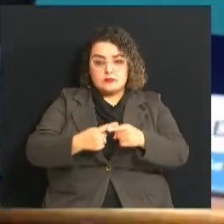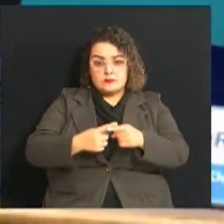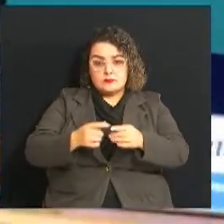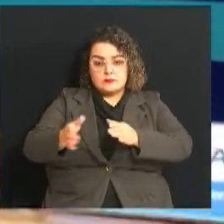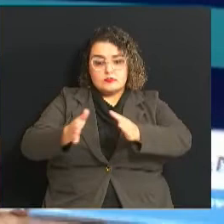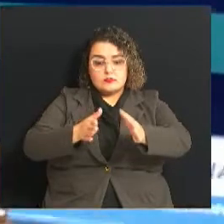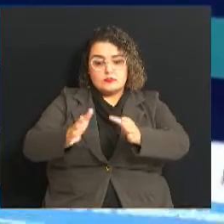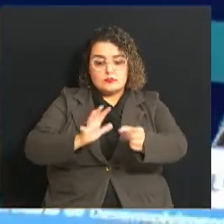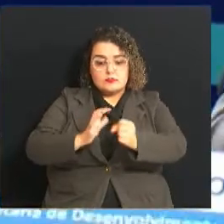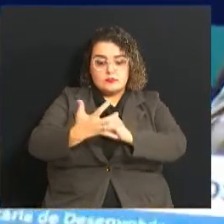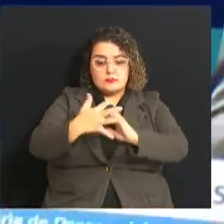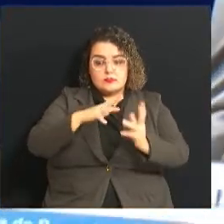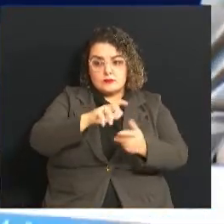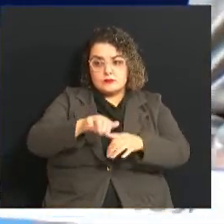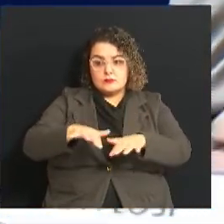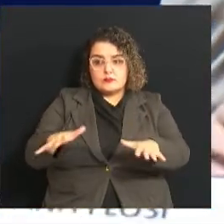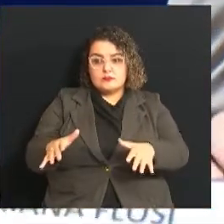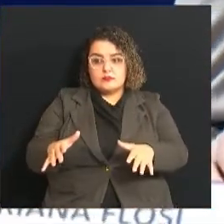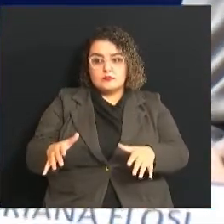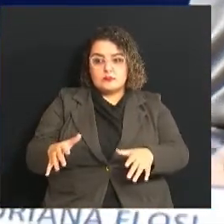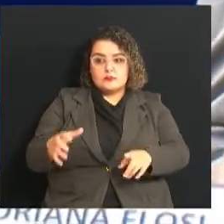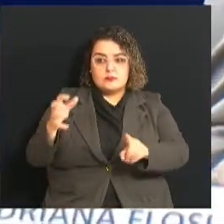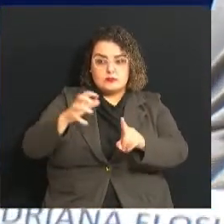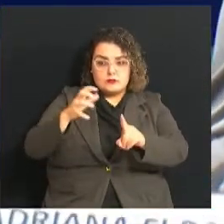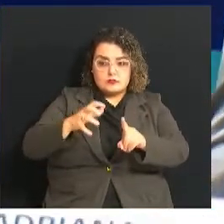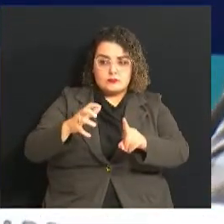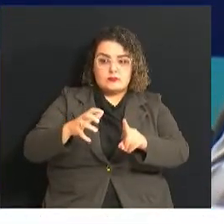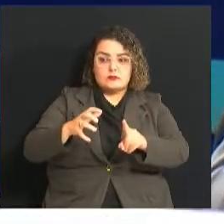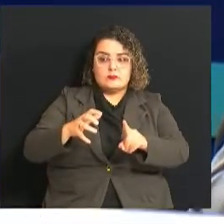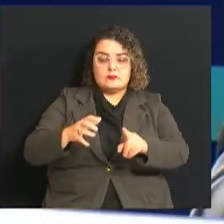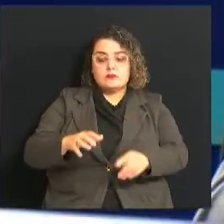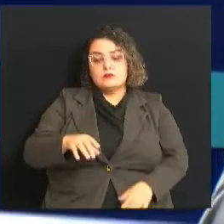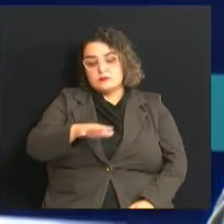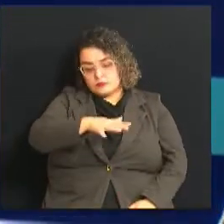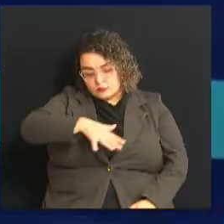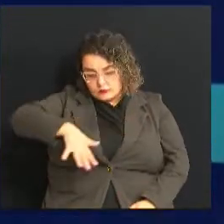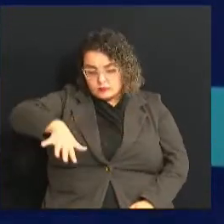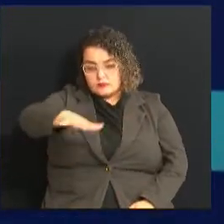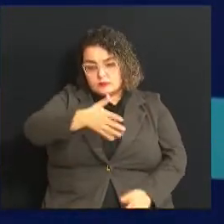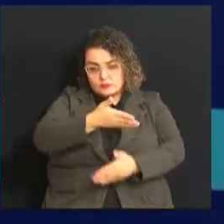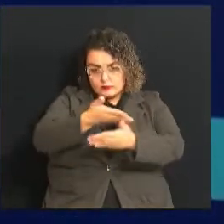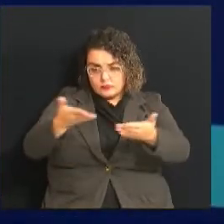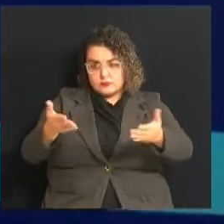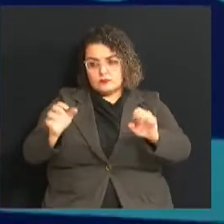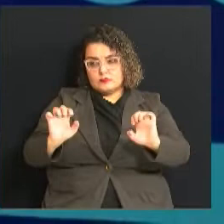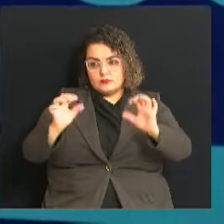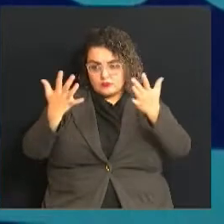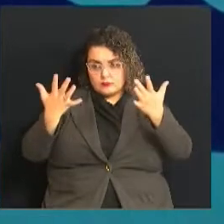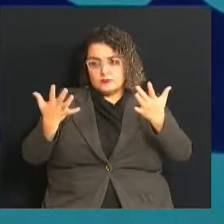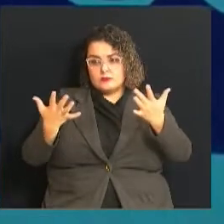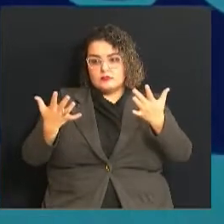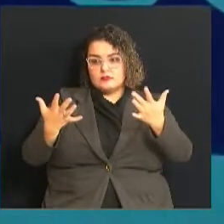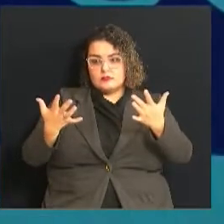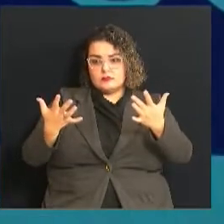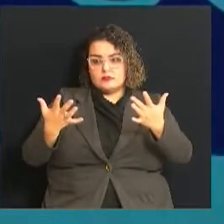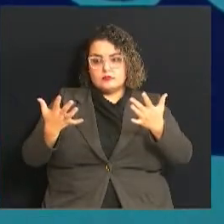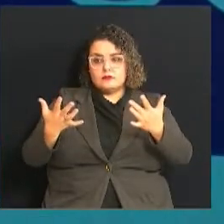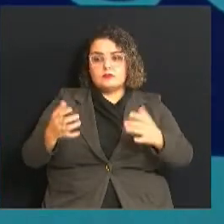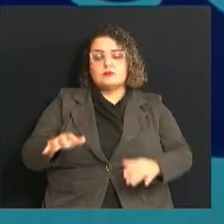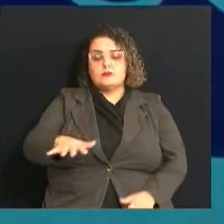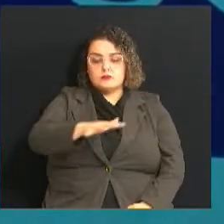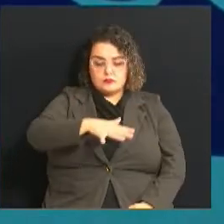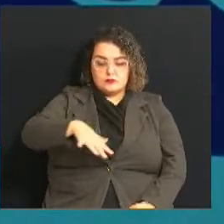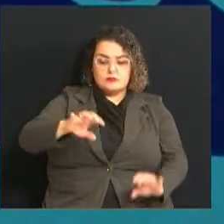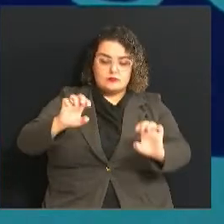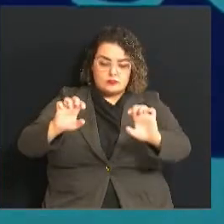pandemia que um dos setores mais atingidos foi o setor dos senhores. O setor de eventos, o